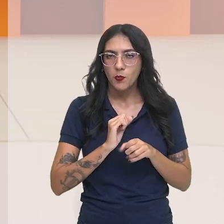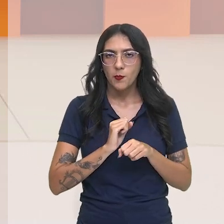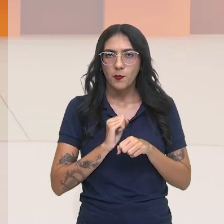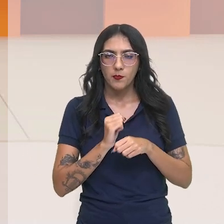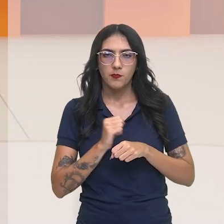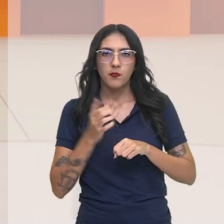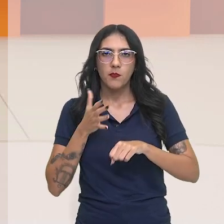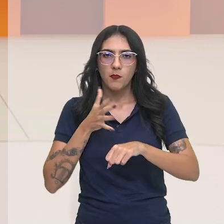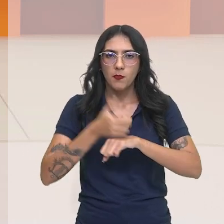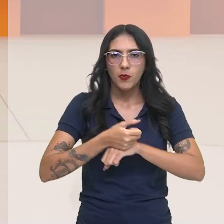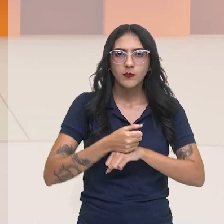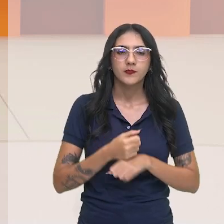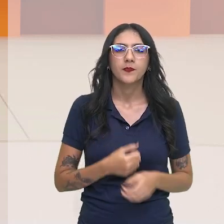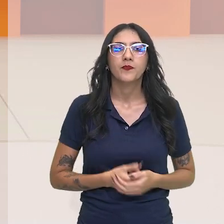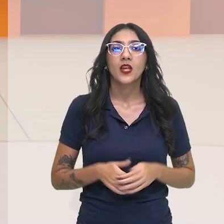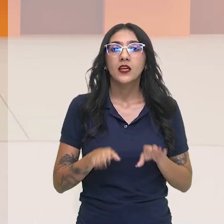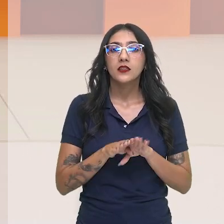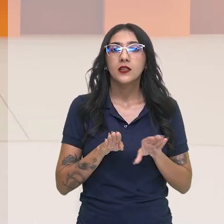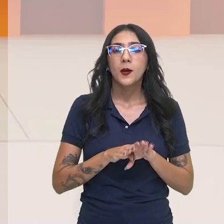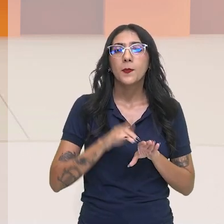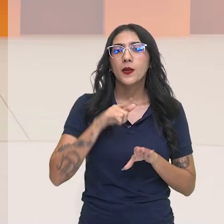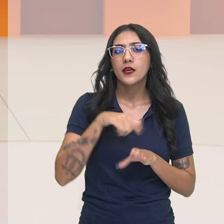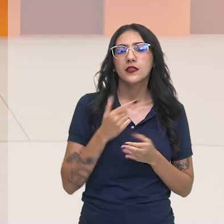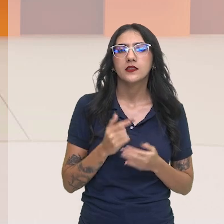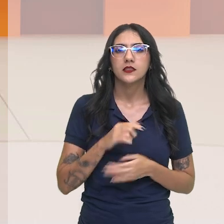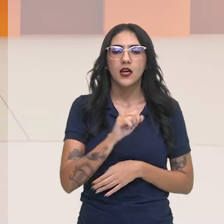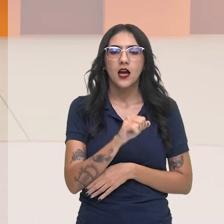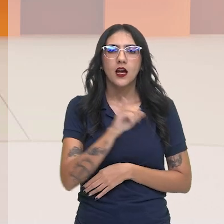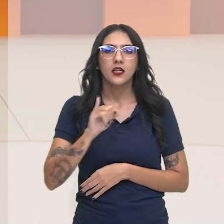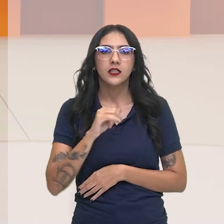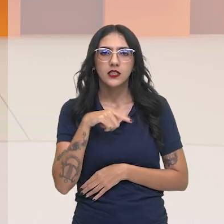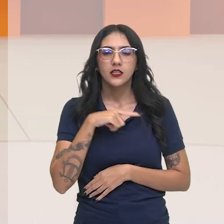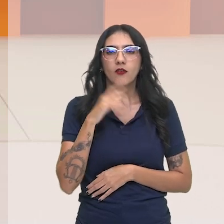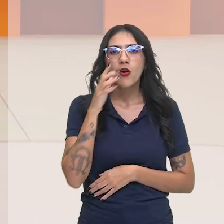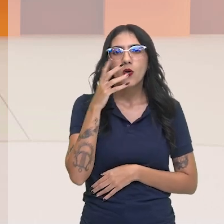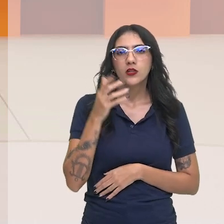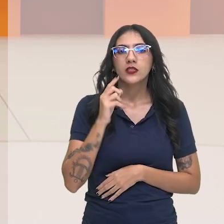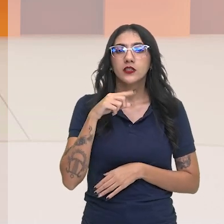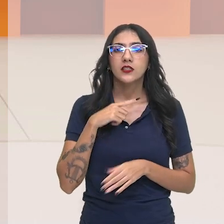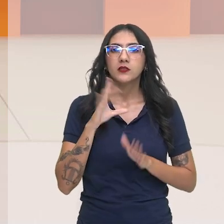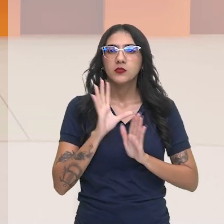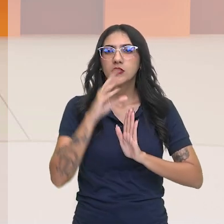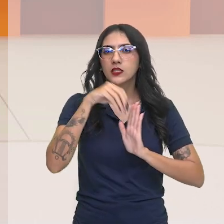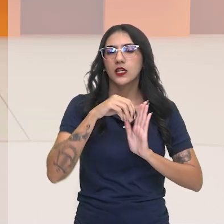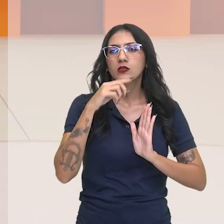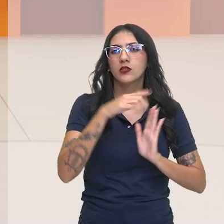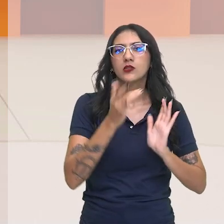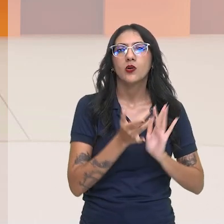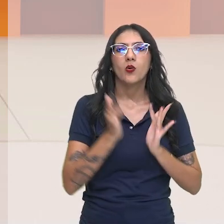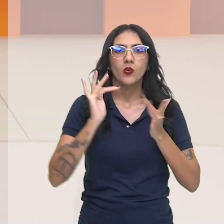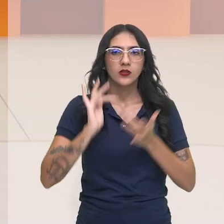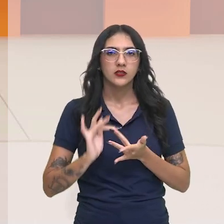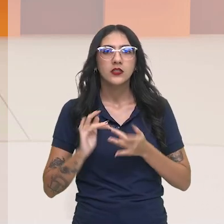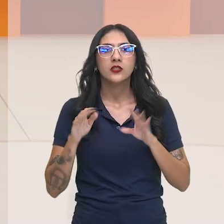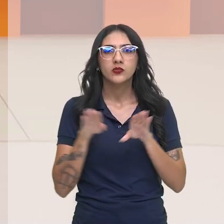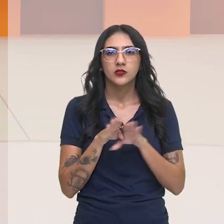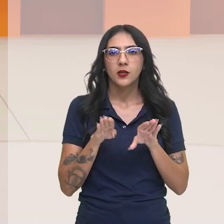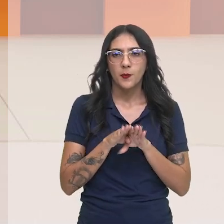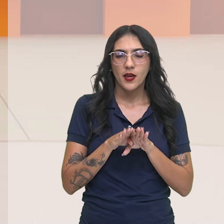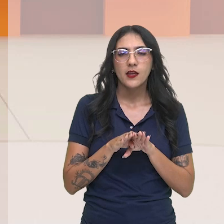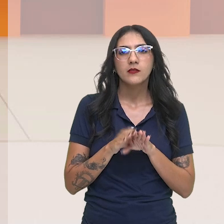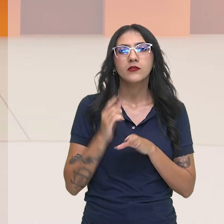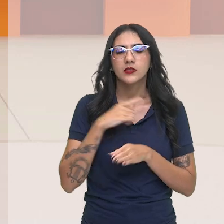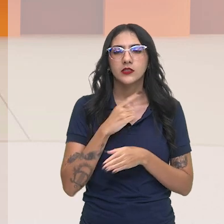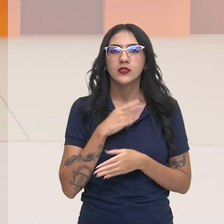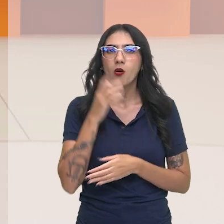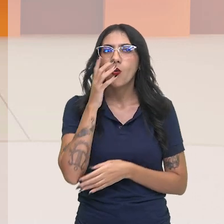os atos institucionais foram utilizados durante o seu governo. Então, nesse primeiro governo, né, que a gente vai ter aí